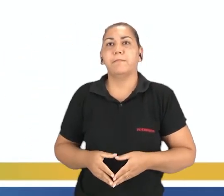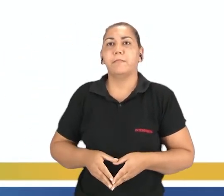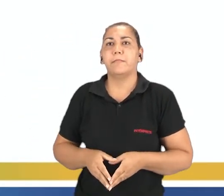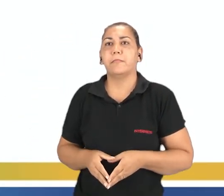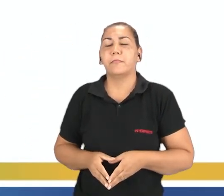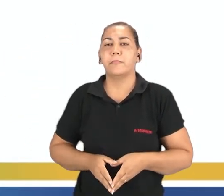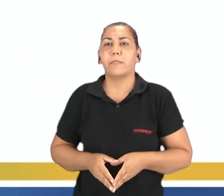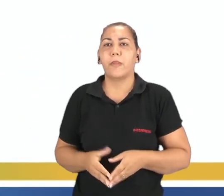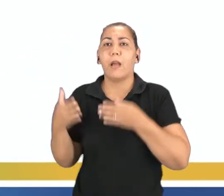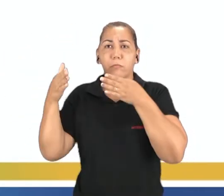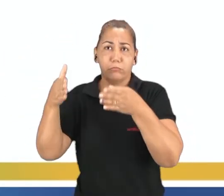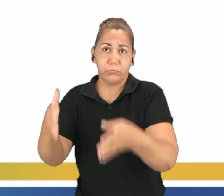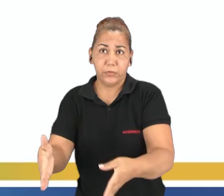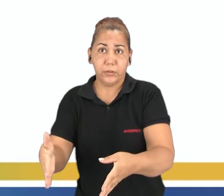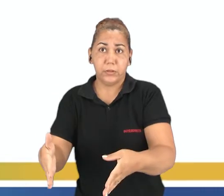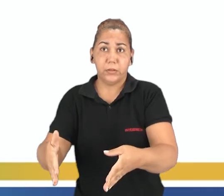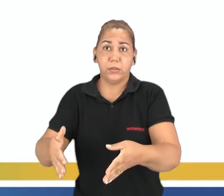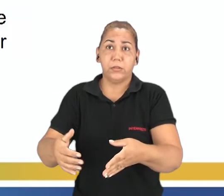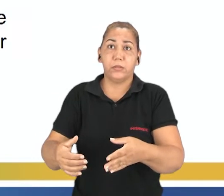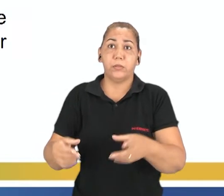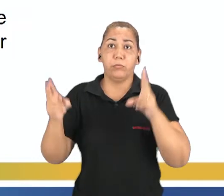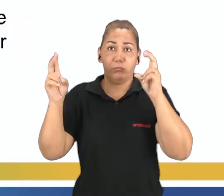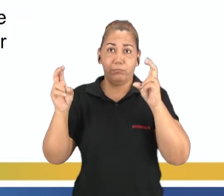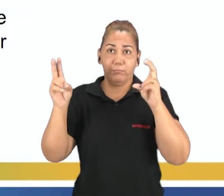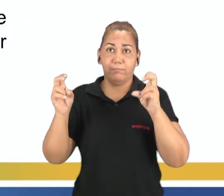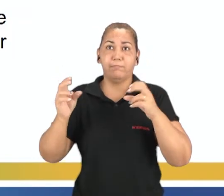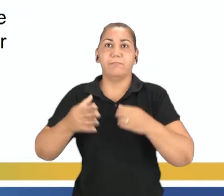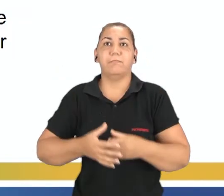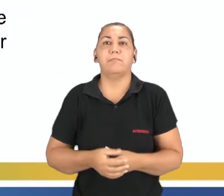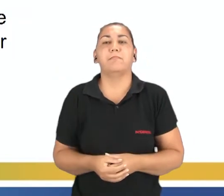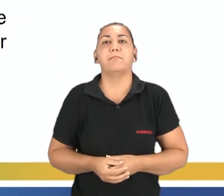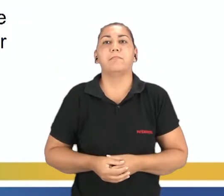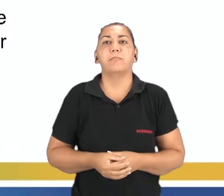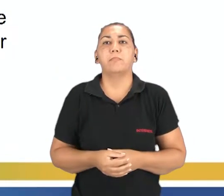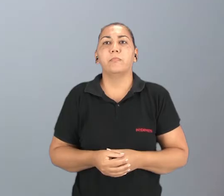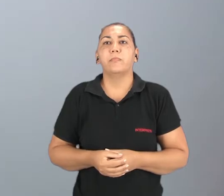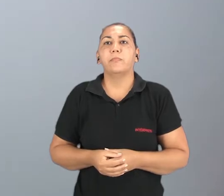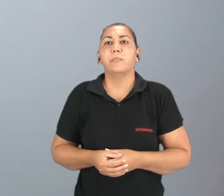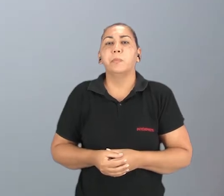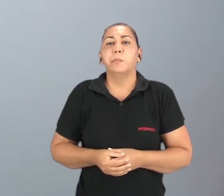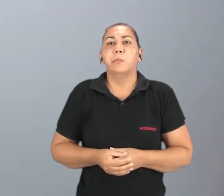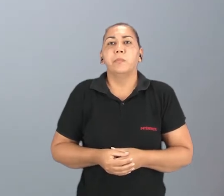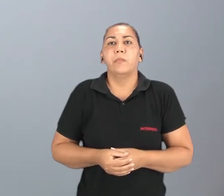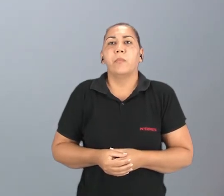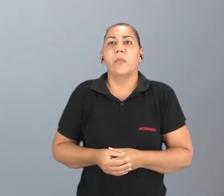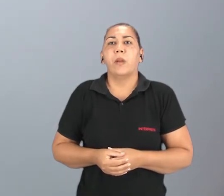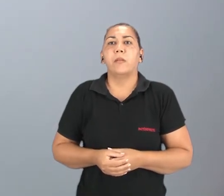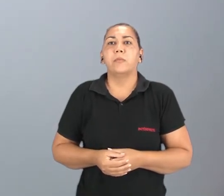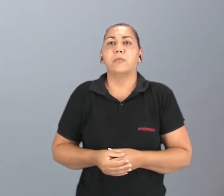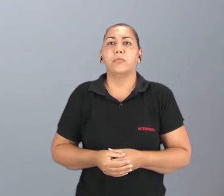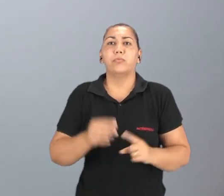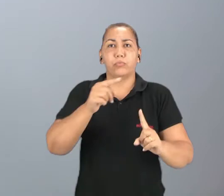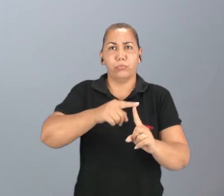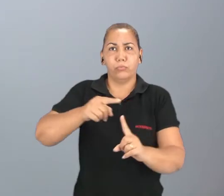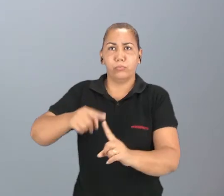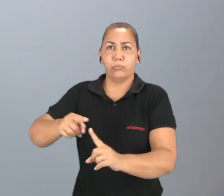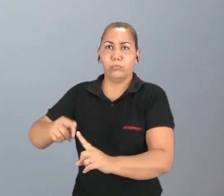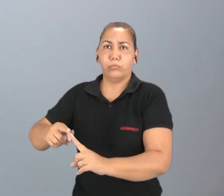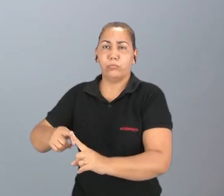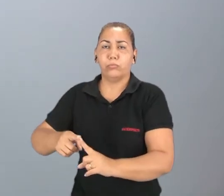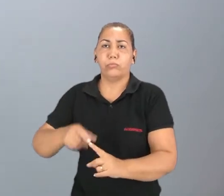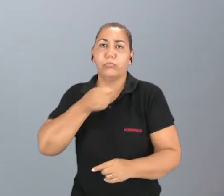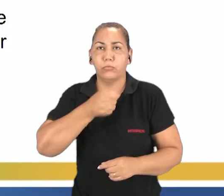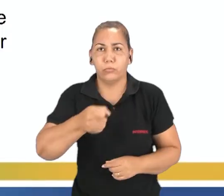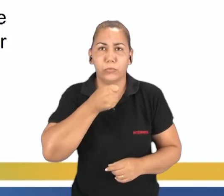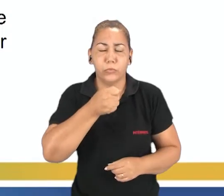que o entrevistado domina, correto? Esses formatos de entrevistas, eles podem ser como? Vamos